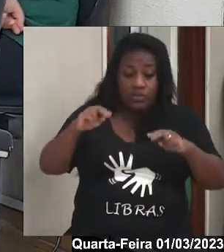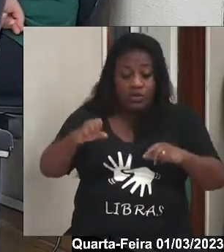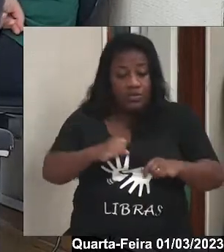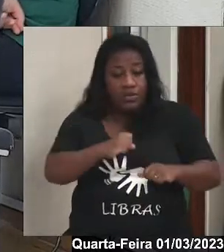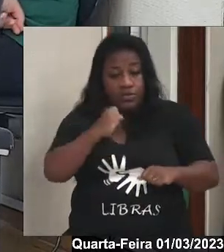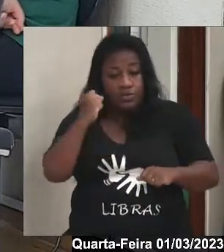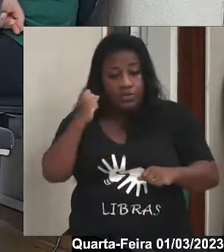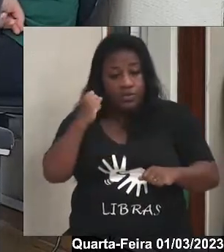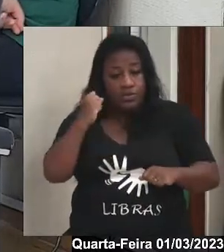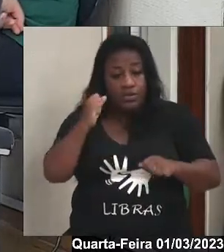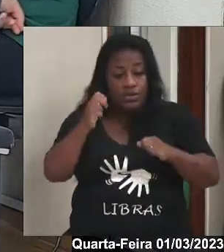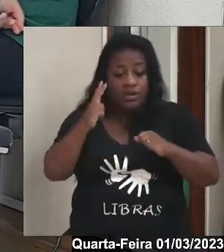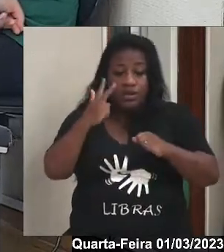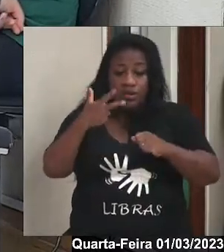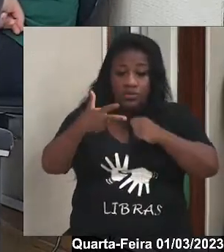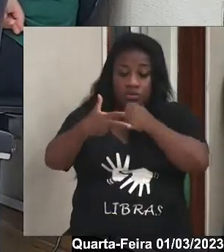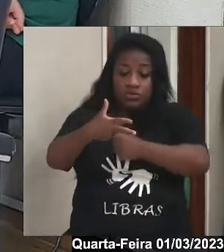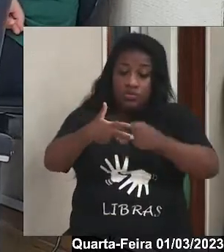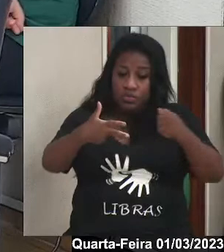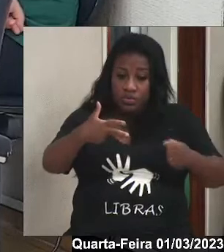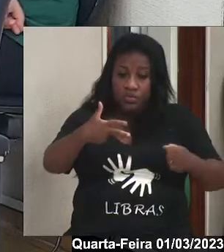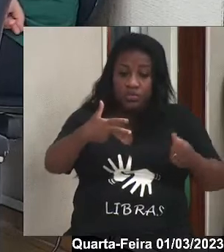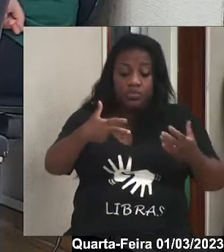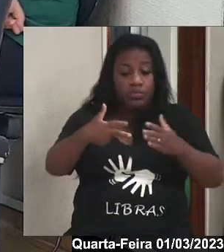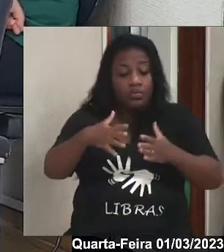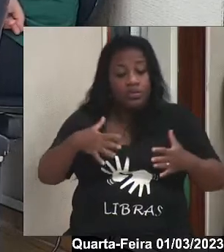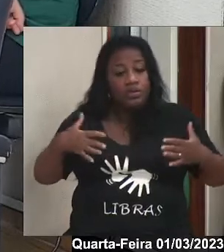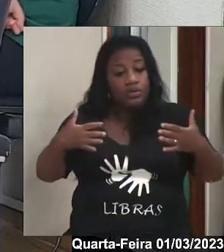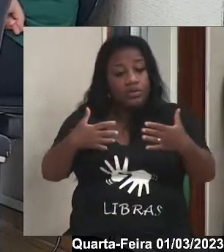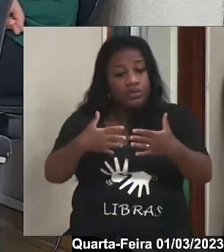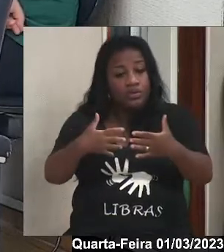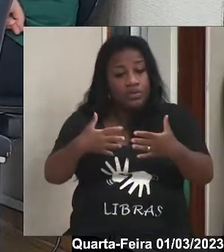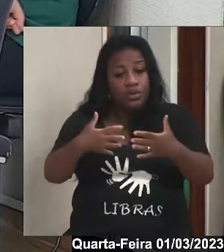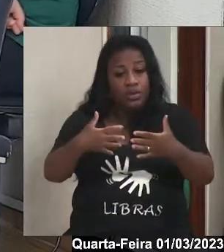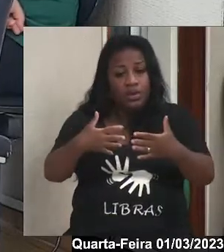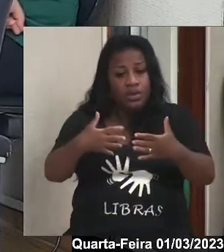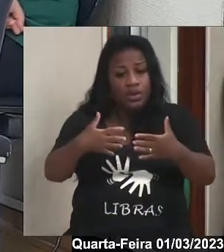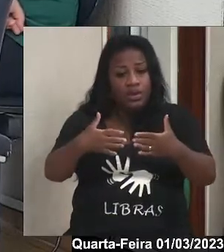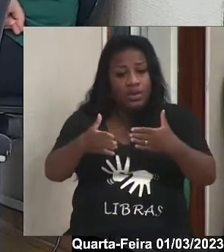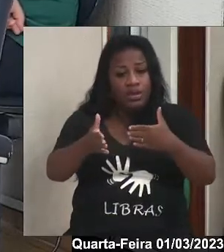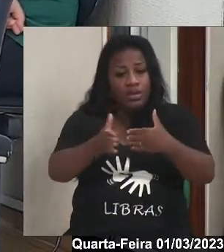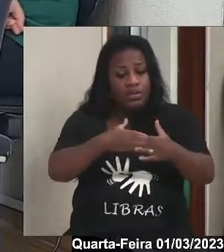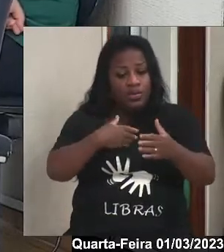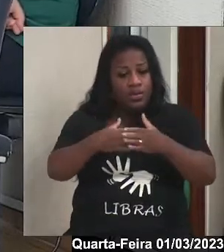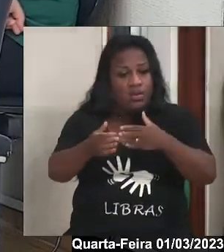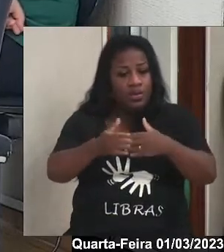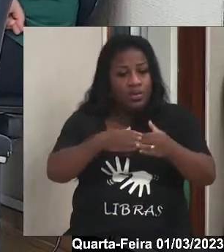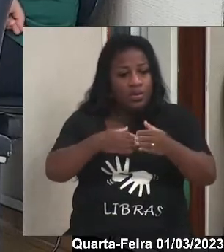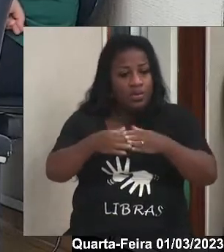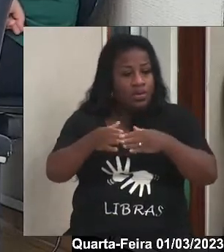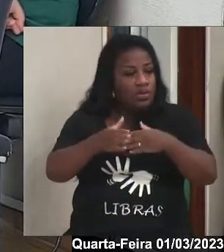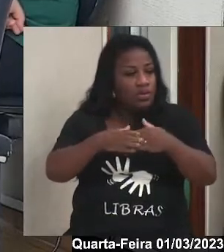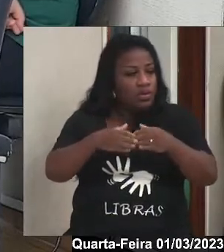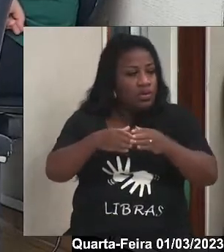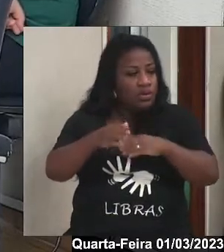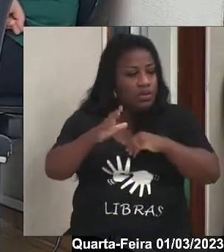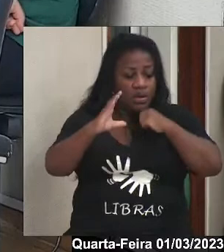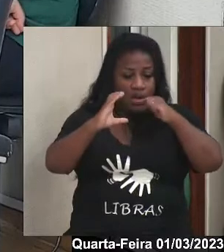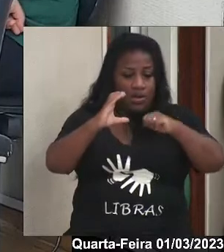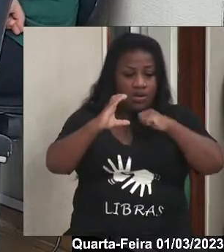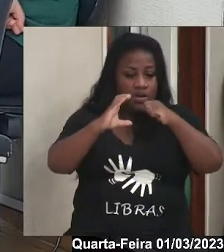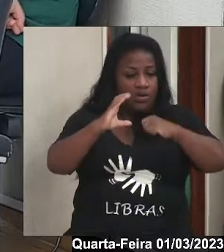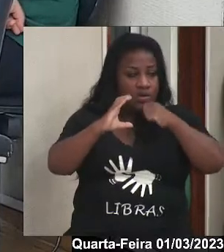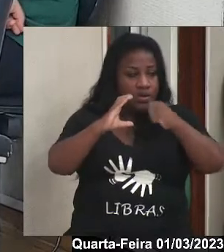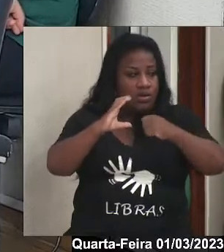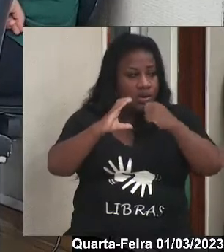replicando aquele vídeo como se aquilo fosse um vídeo qualquer do TikTok. Aquilo é um absurdo. Eu achei, cara, maravilhoso. Por mais